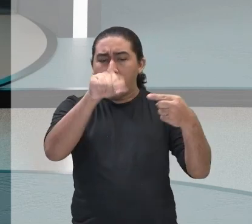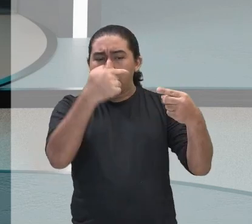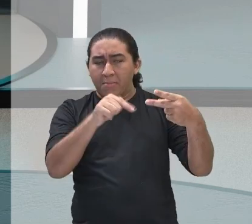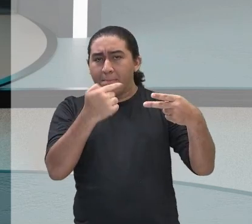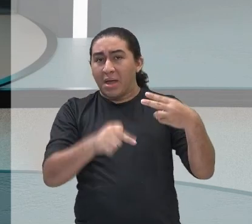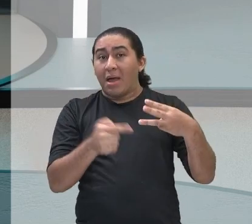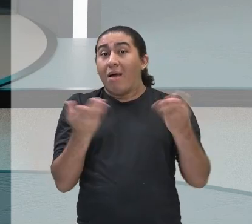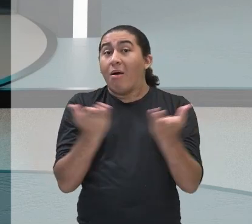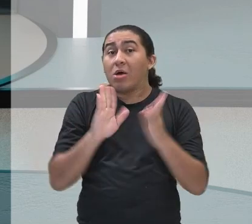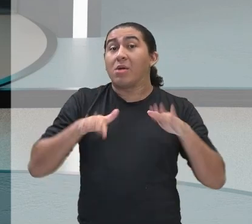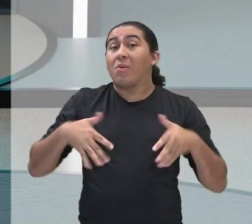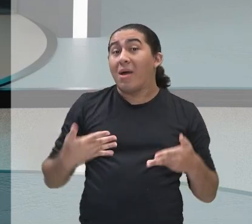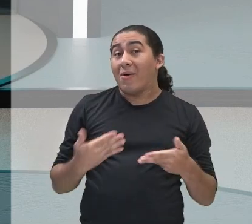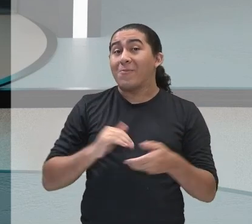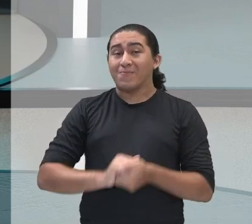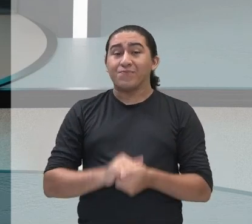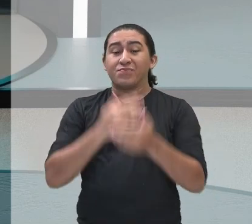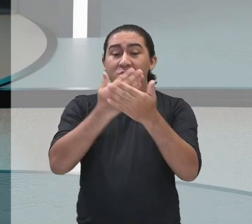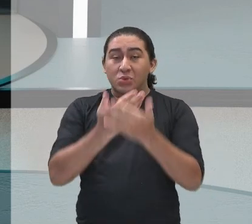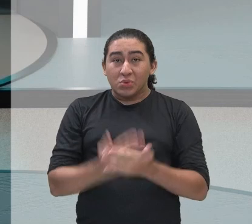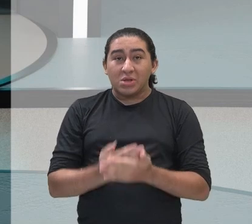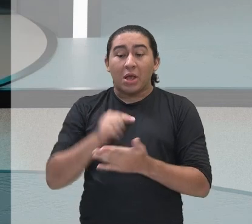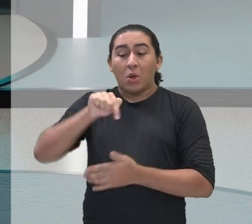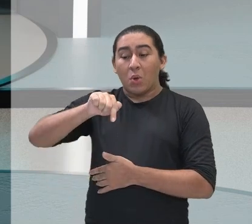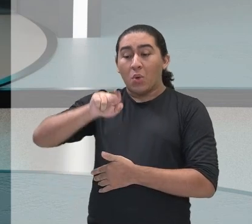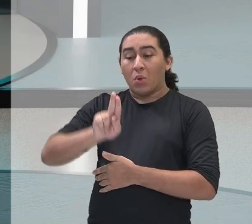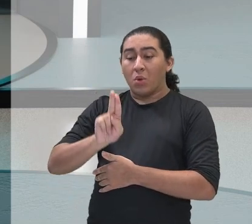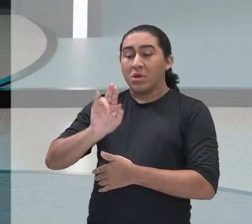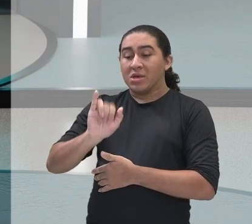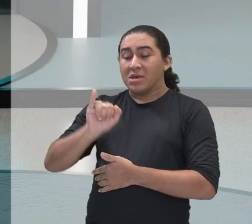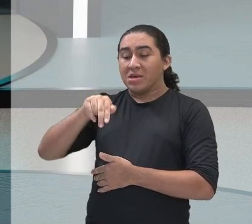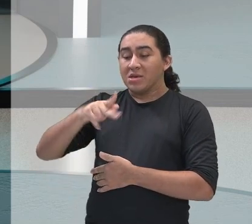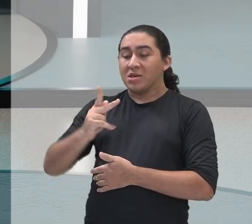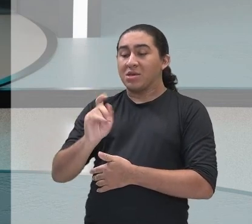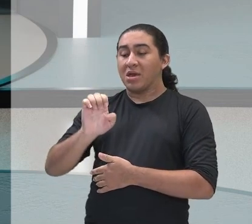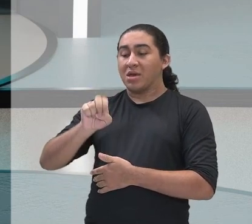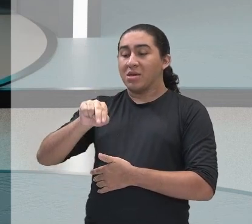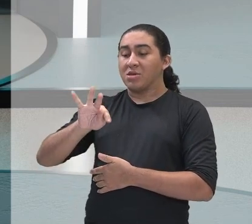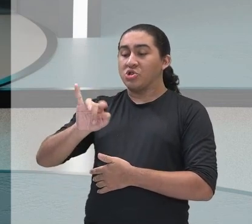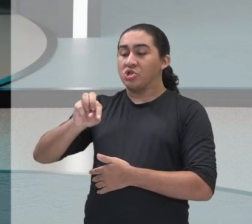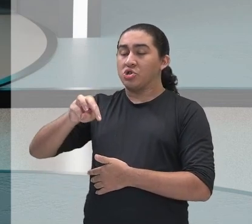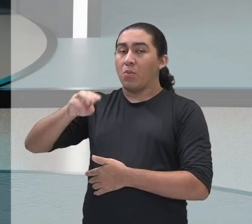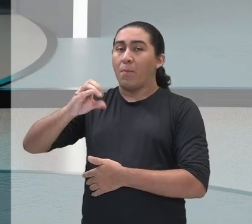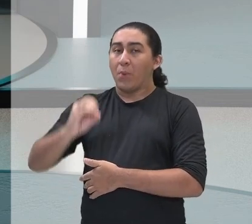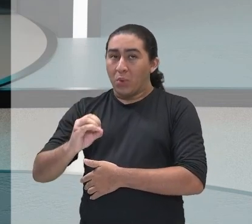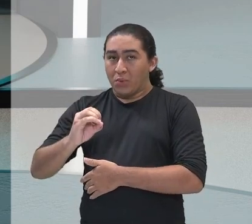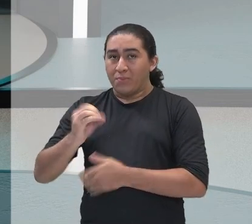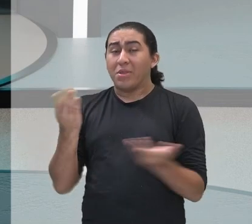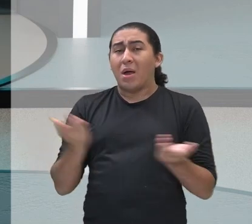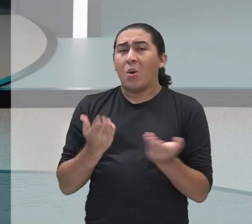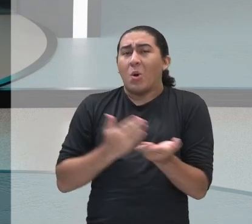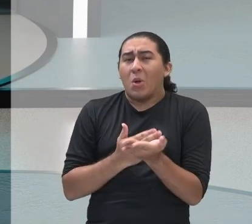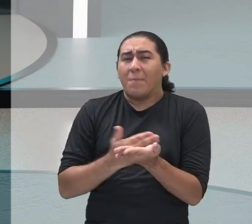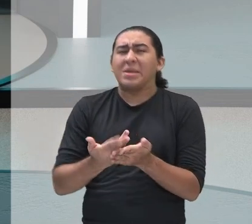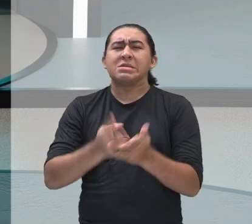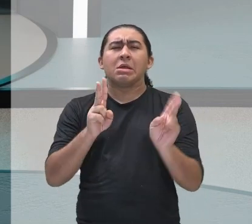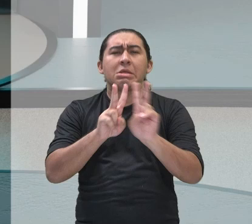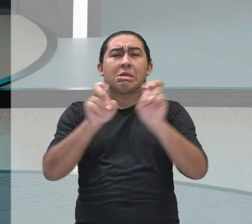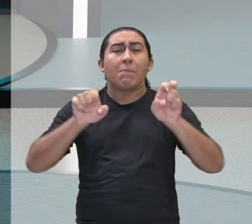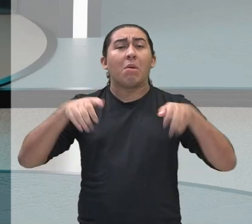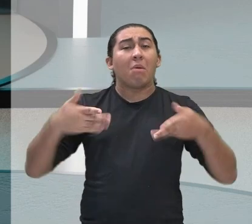e agora estamos no momento de estudar o quinhentismo. E aí agora já começa a entrar alguma coisa a respeito